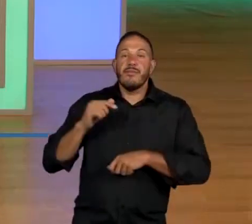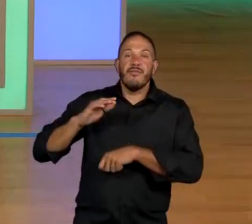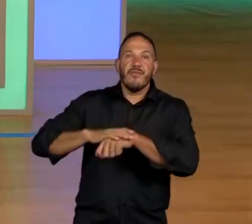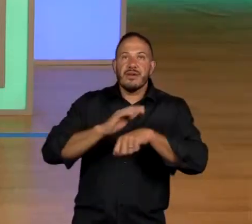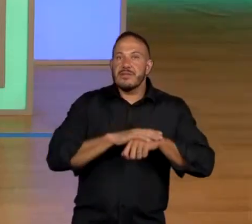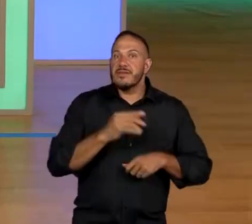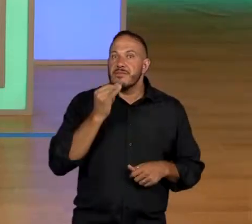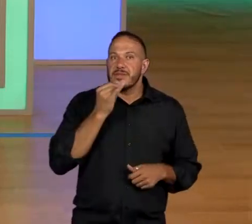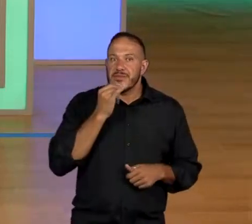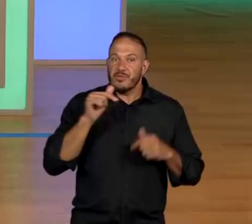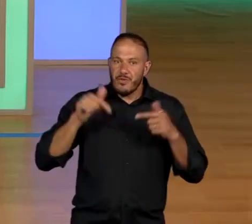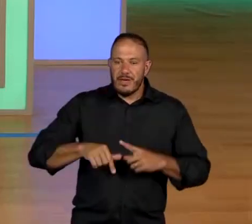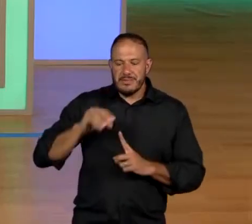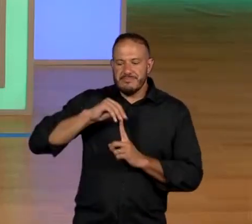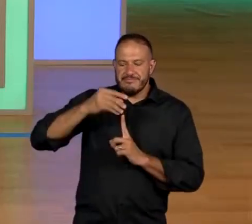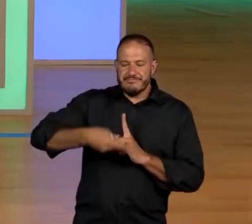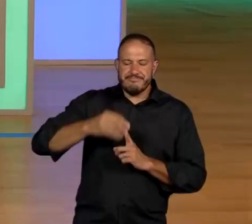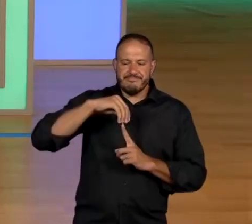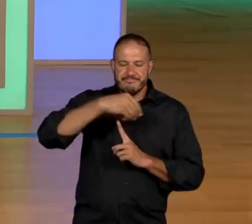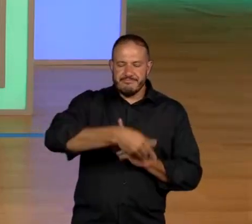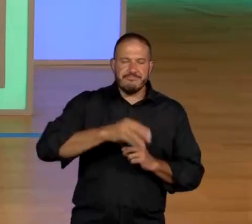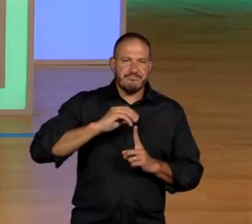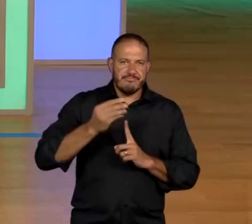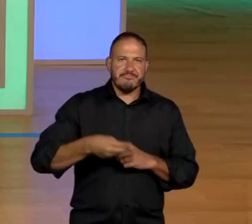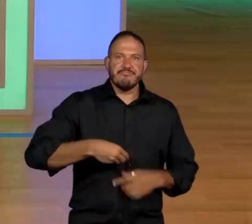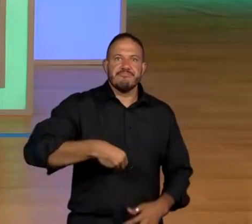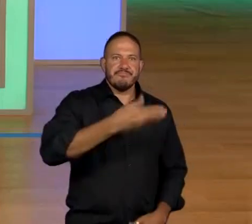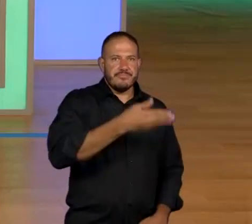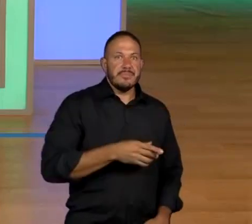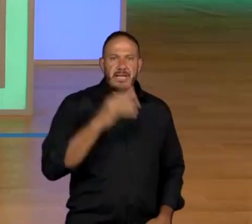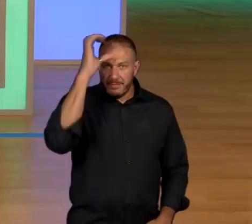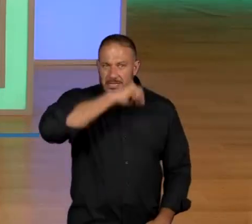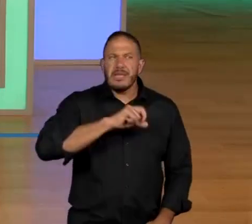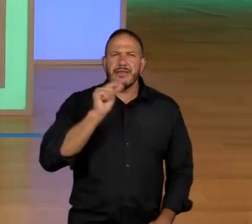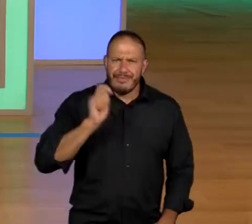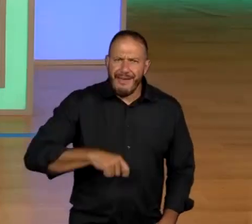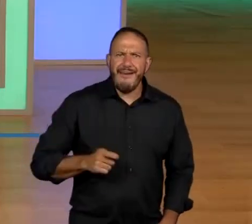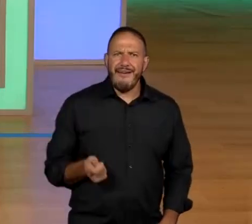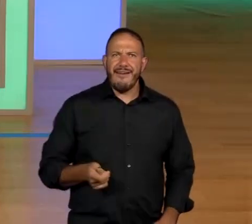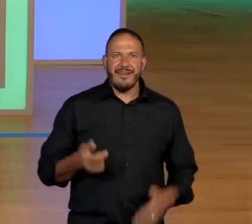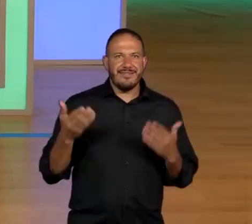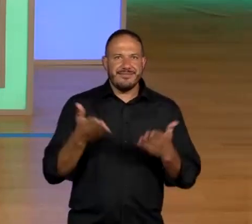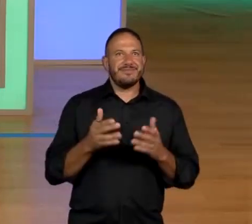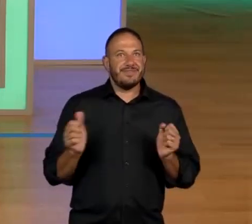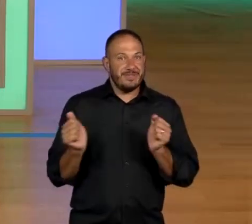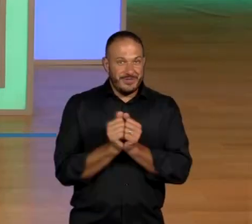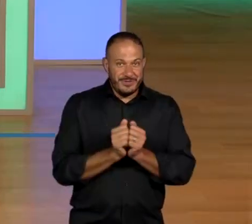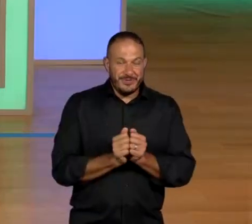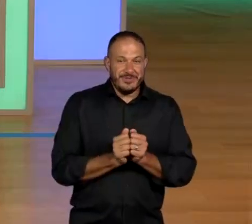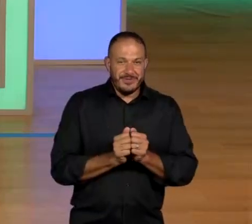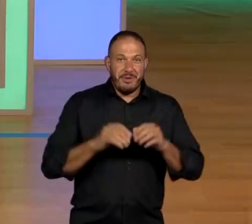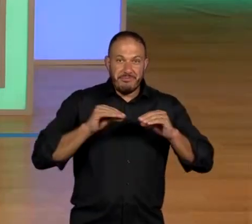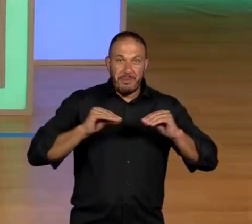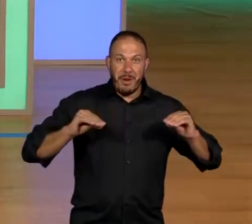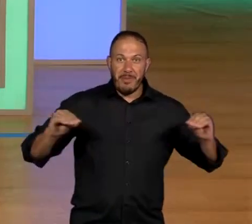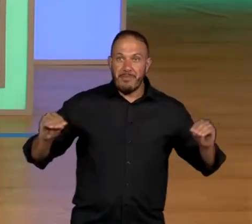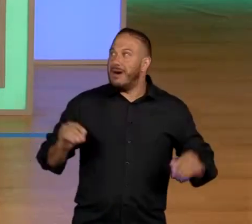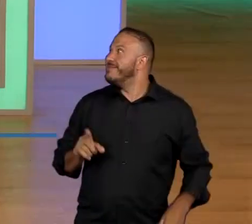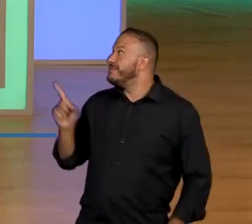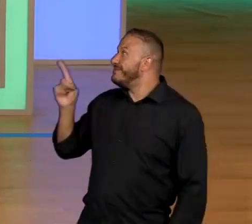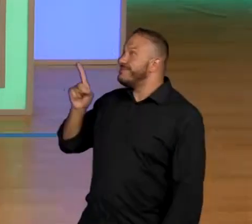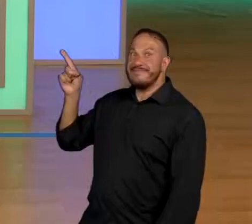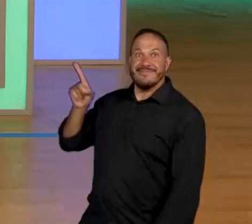com essa casca de banana. E não é à toa que eu estou aqui, ó, muito bem acompanhada nesta bancada com